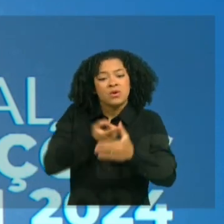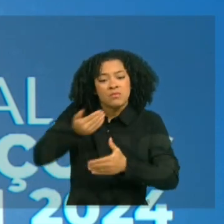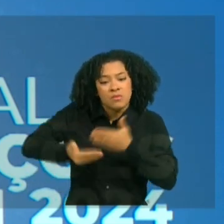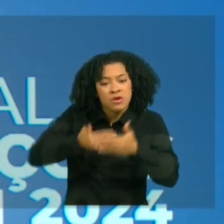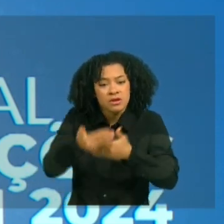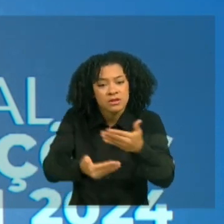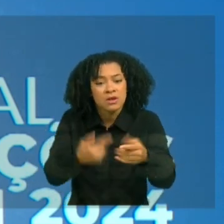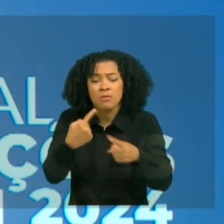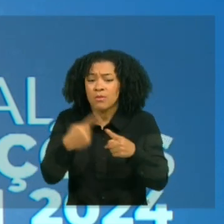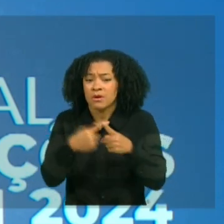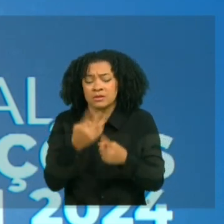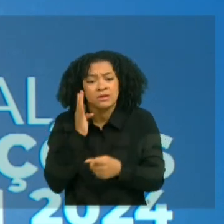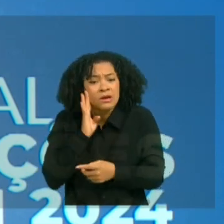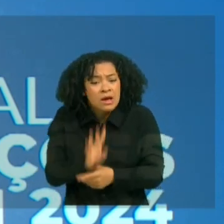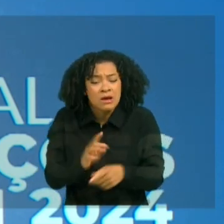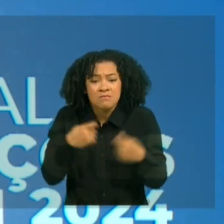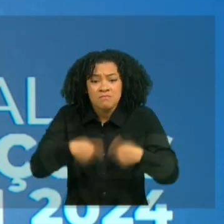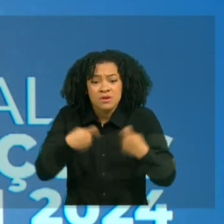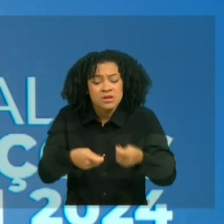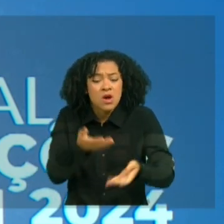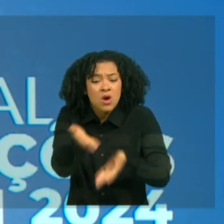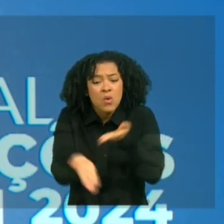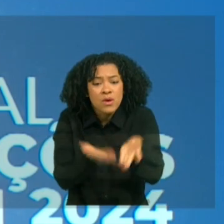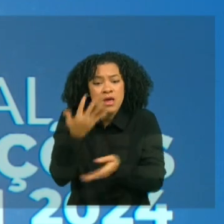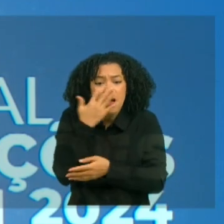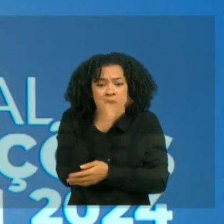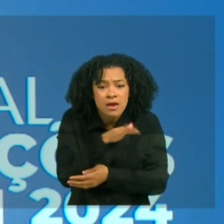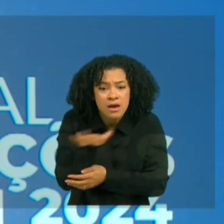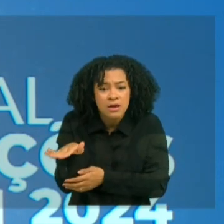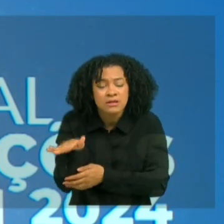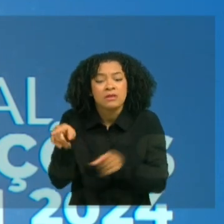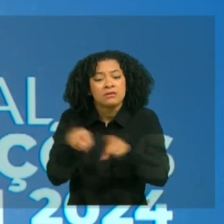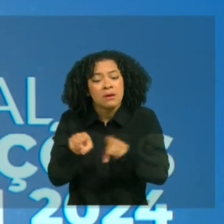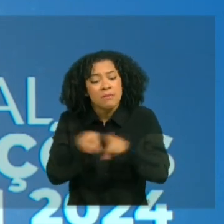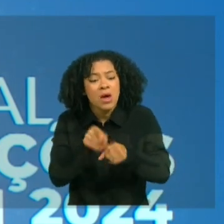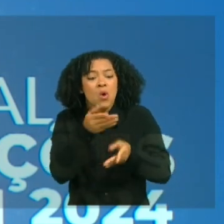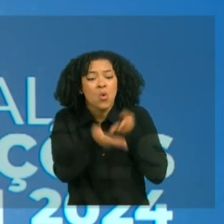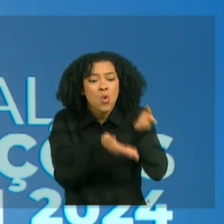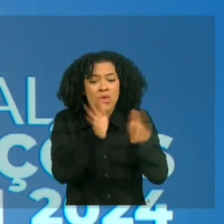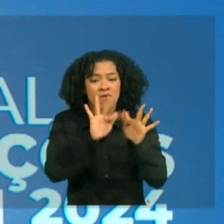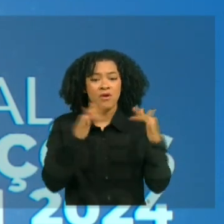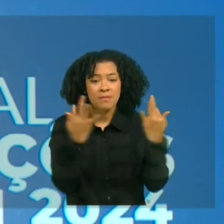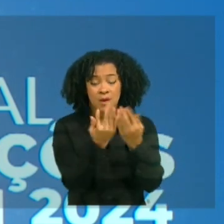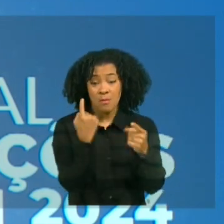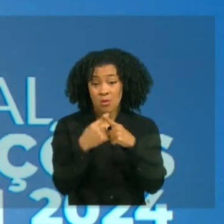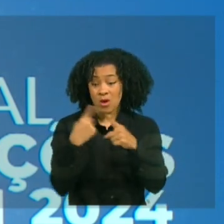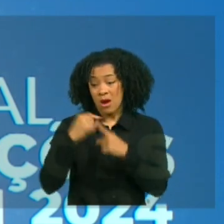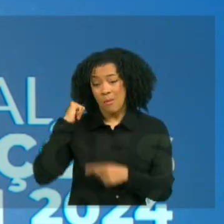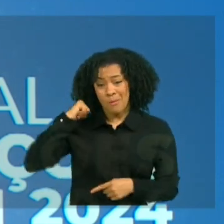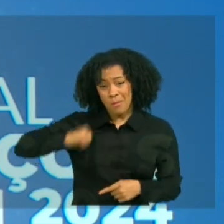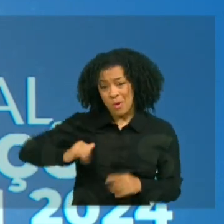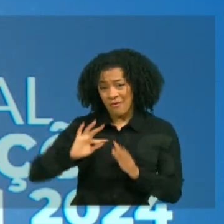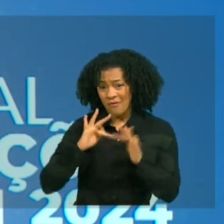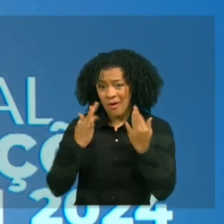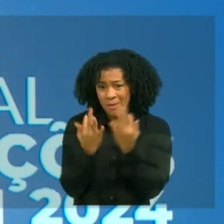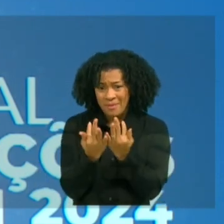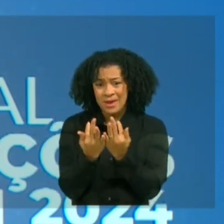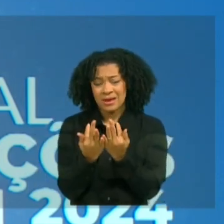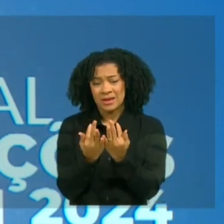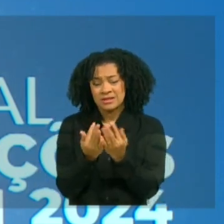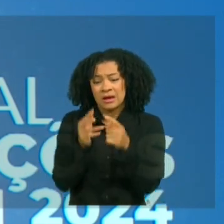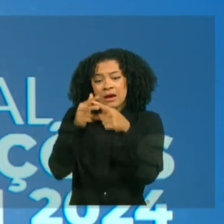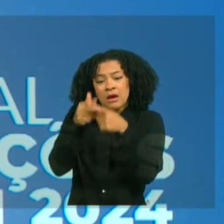necessariamente é preciso que cuide dessa criança e que cuide também da família porque o bolsa família por si só esses